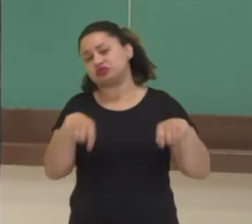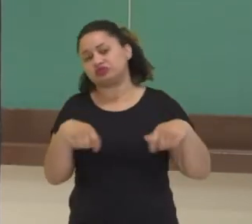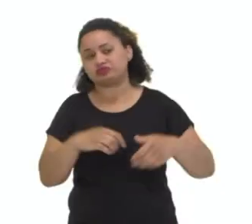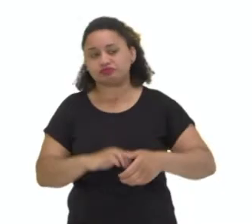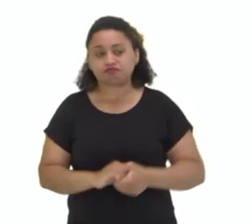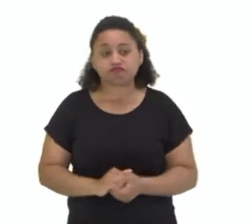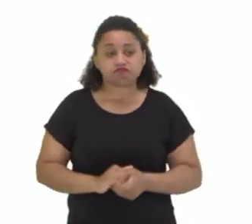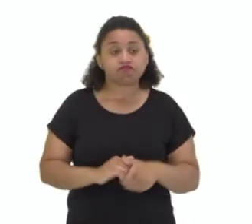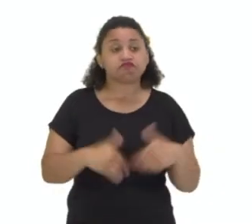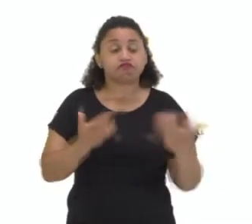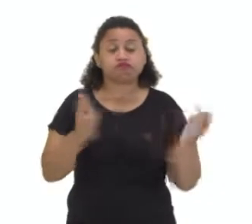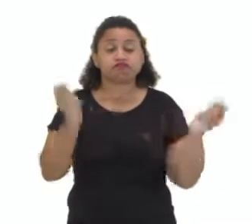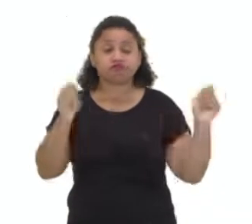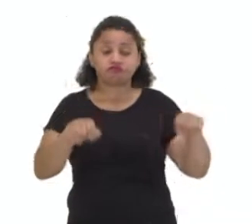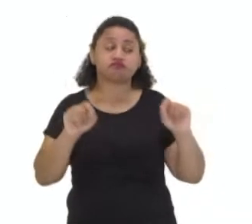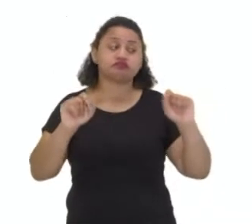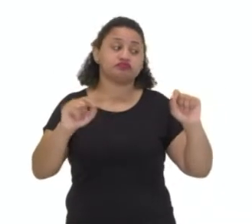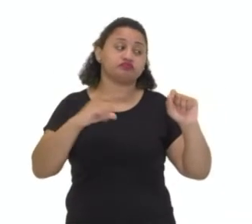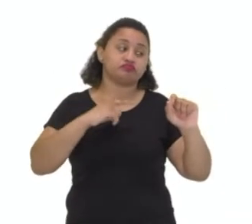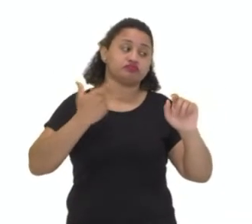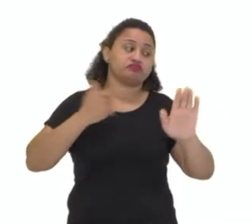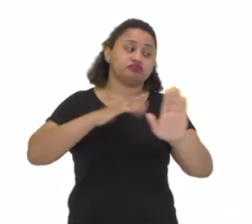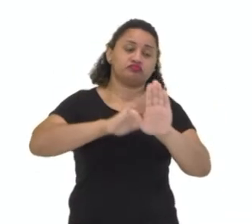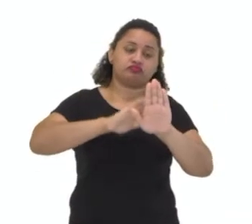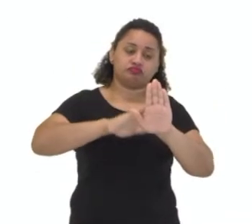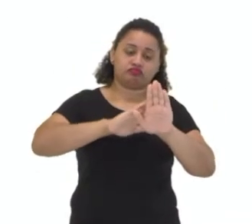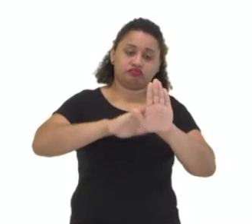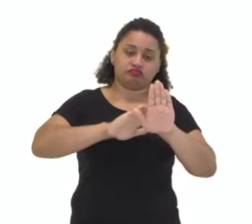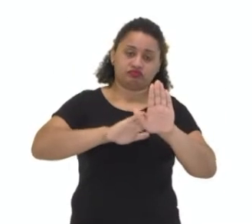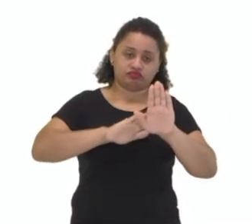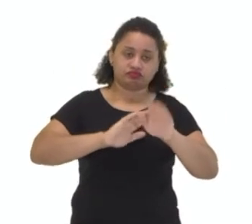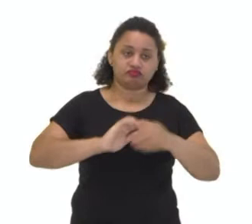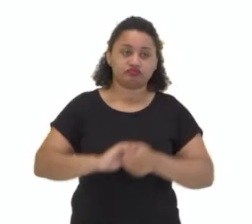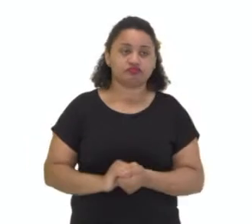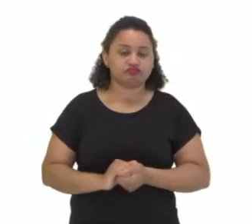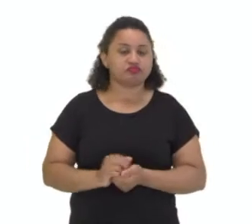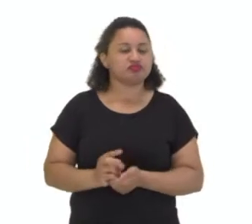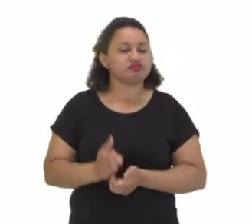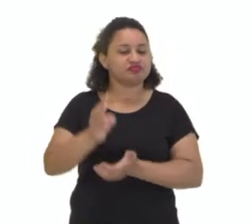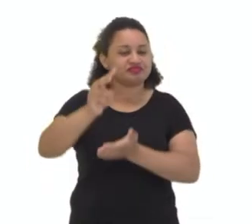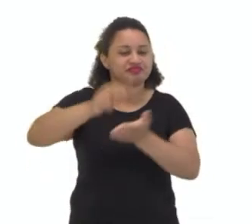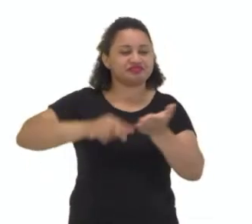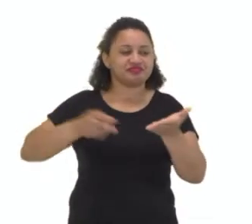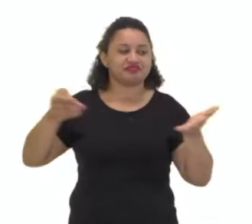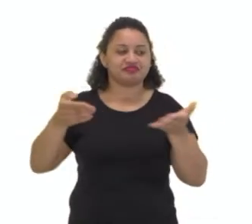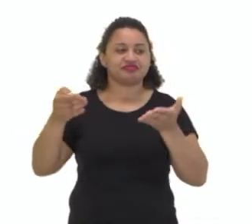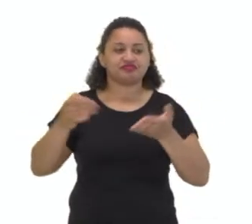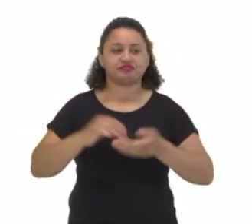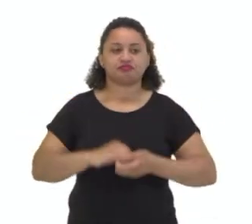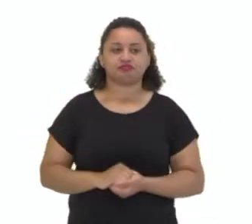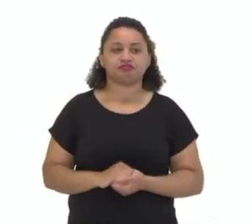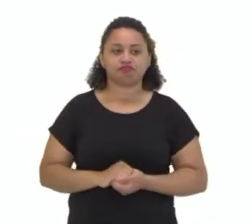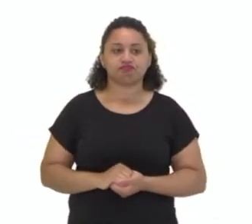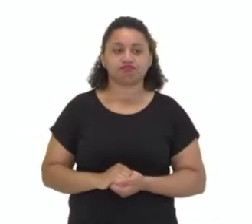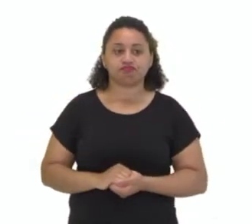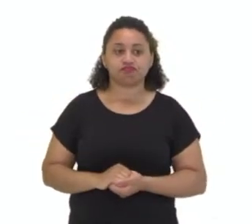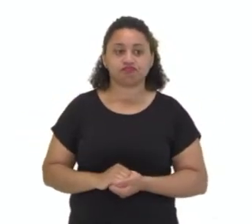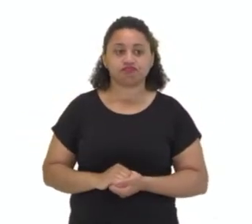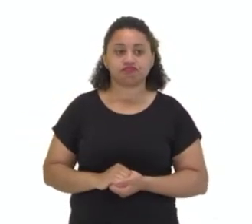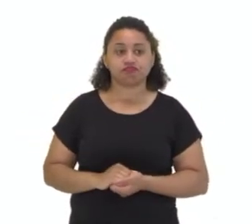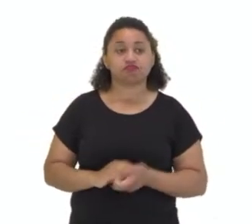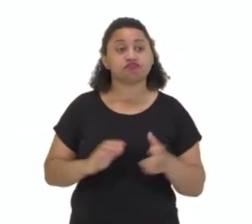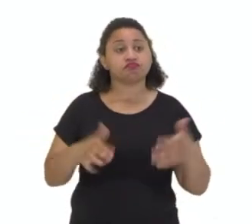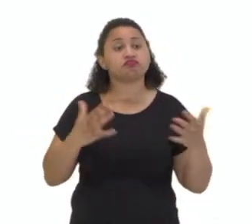essa possibilidade de efeito irônico na hipótese. Seguimos com a leitura. Mormente se tratando de mulher, porque o